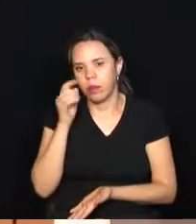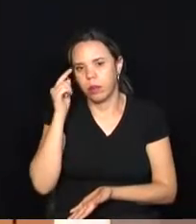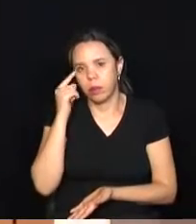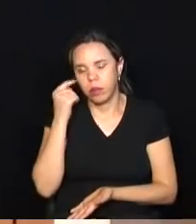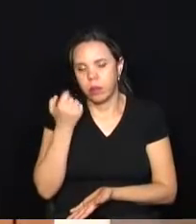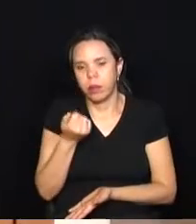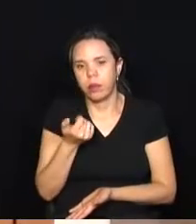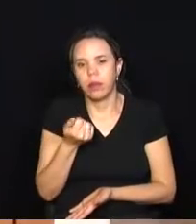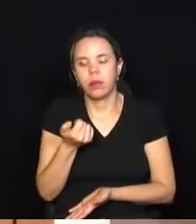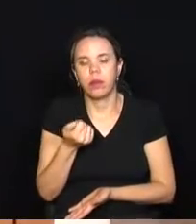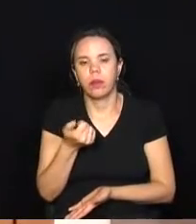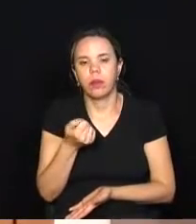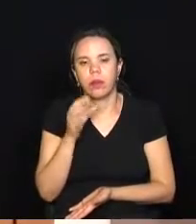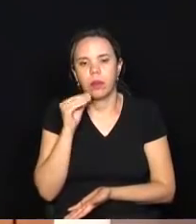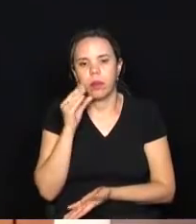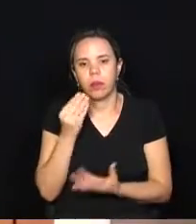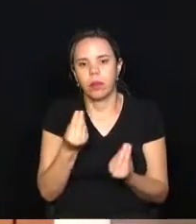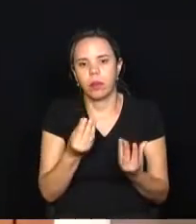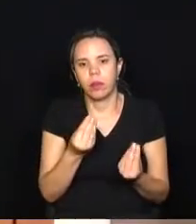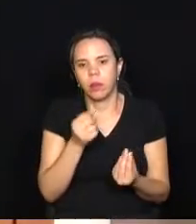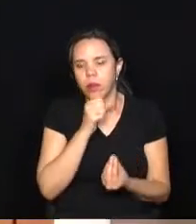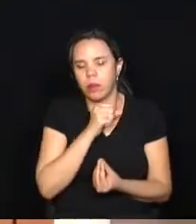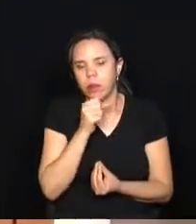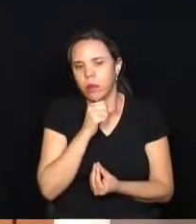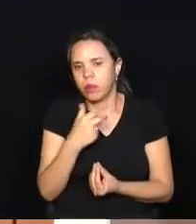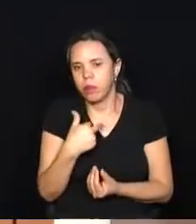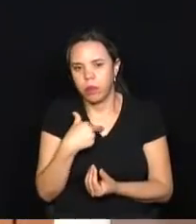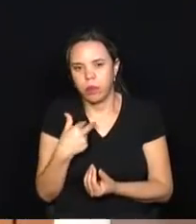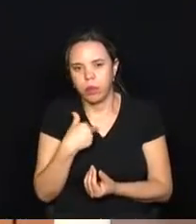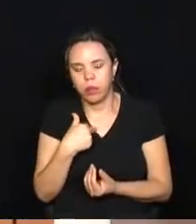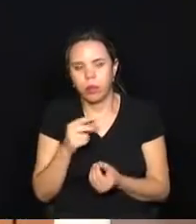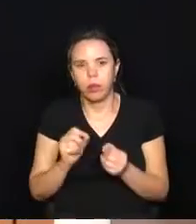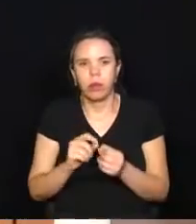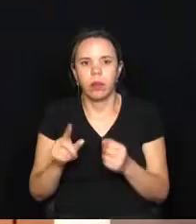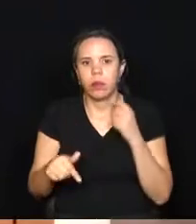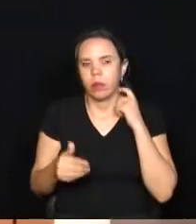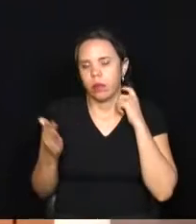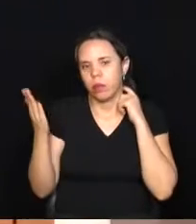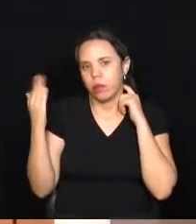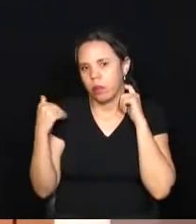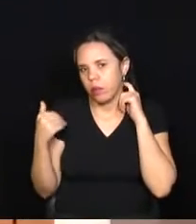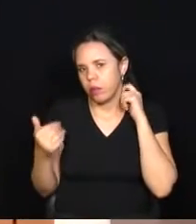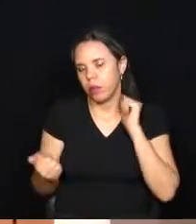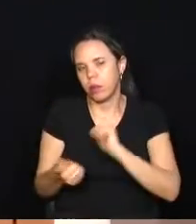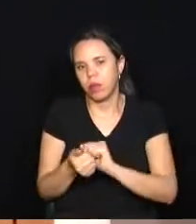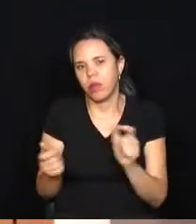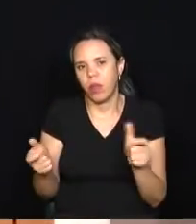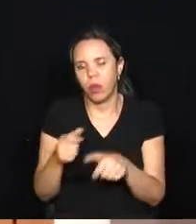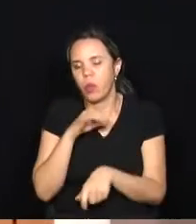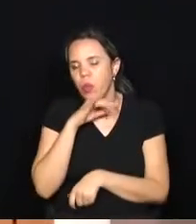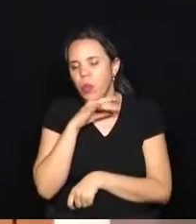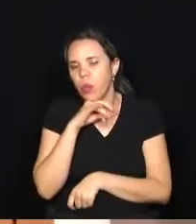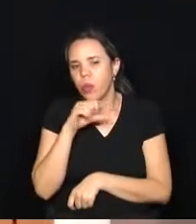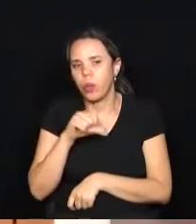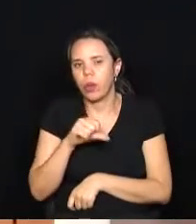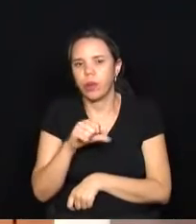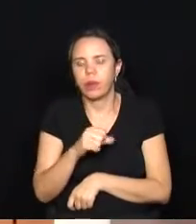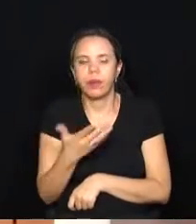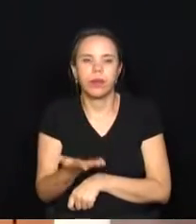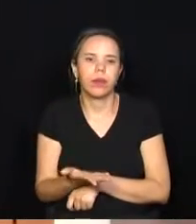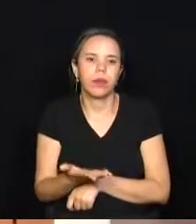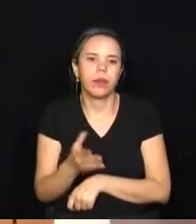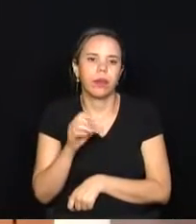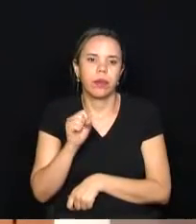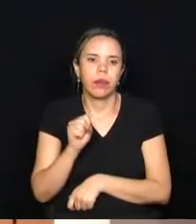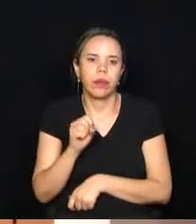poucos cuidadores para muitos idosos, né? Quando você faz isso, você já sabe que a qualidade vai ser ruim, não é? E é isso que a senhora